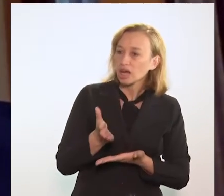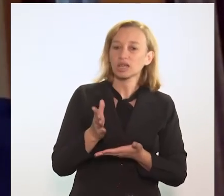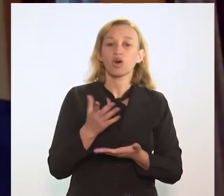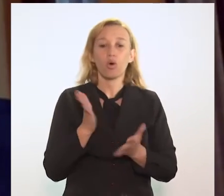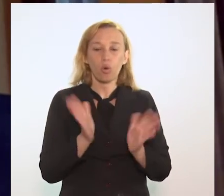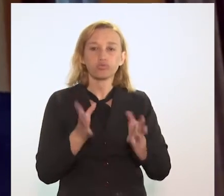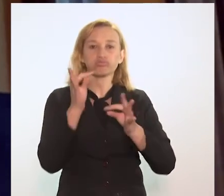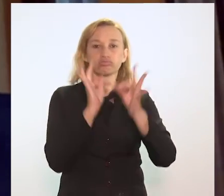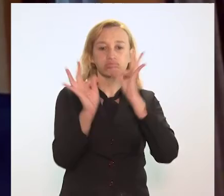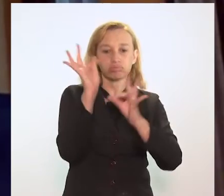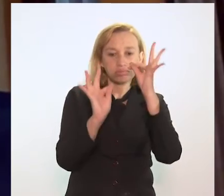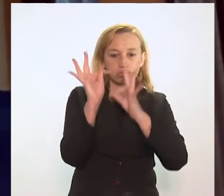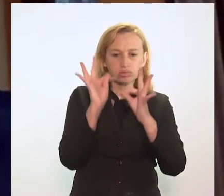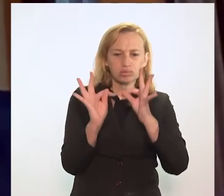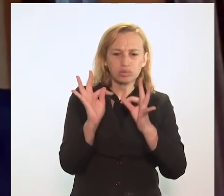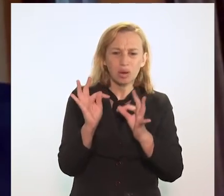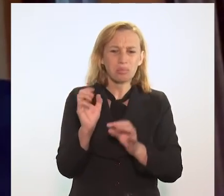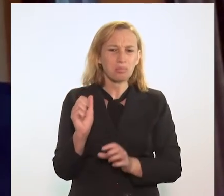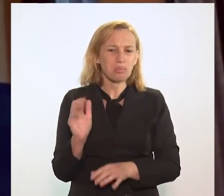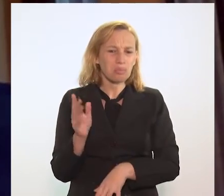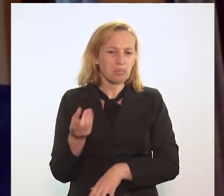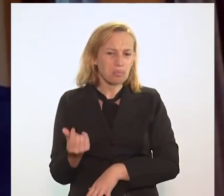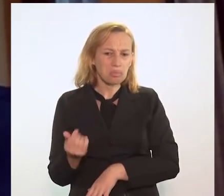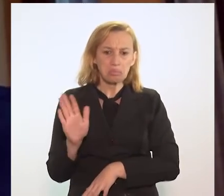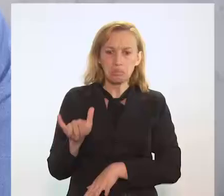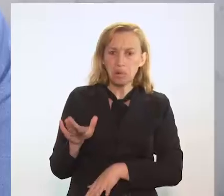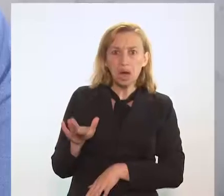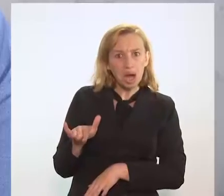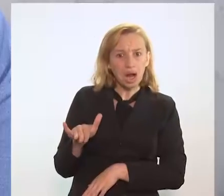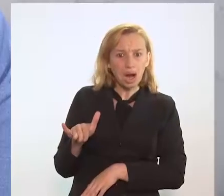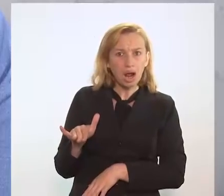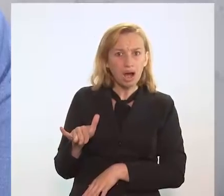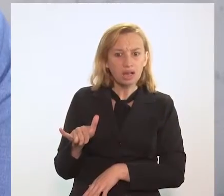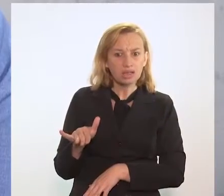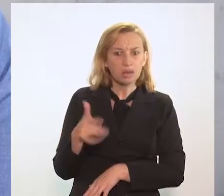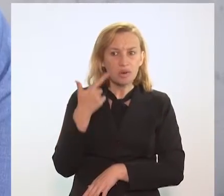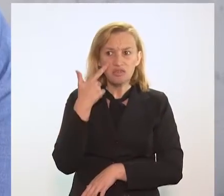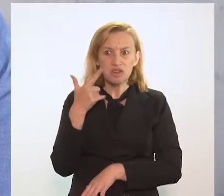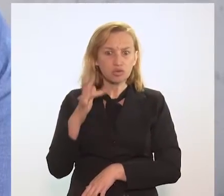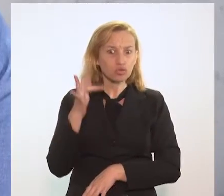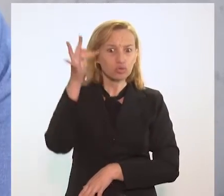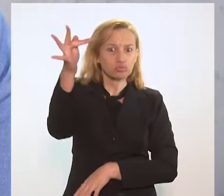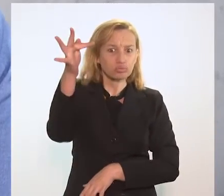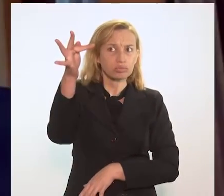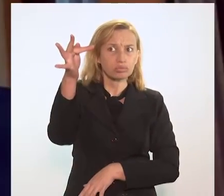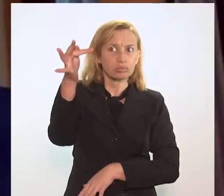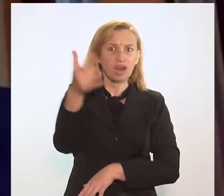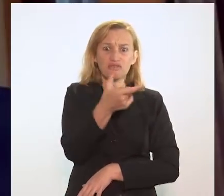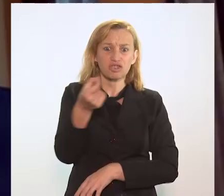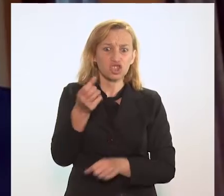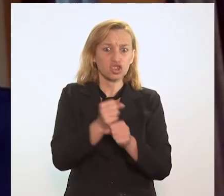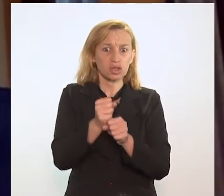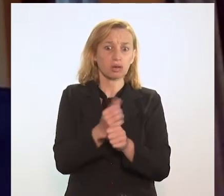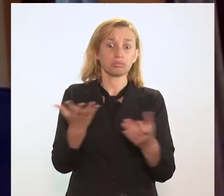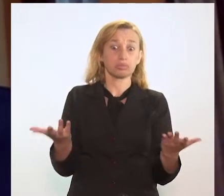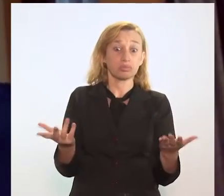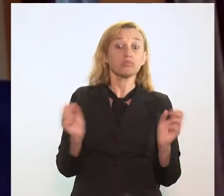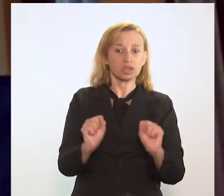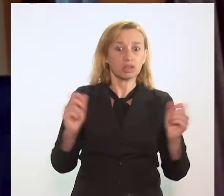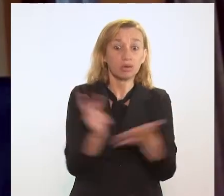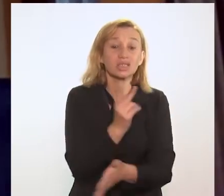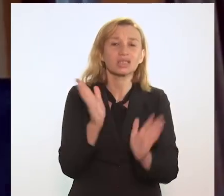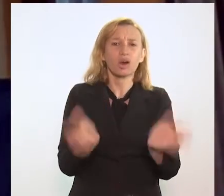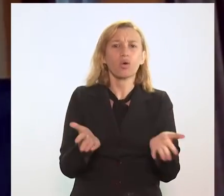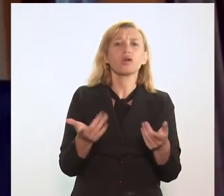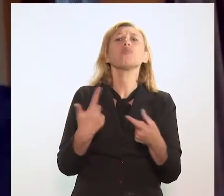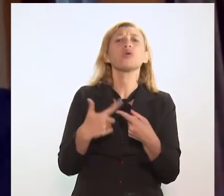gente já tem, eu costumo falar muito isso, hoje a gente já tem tecnologia barata e disponível para viver, talvez, no futuro que a gente imagina que vai estar daqui a